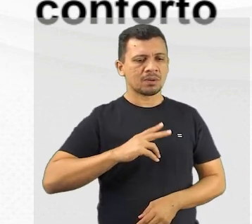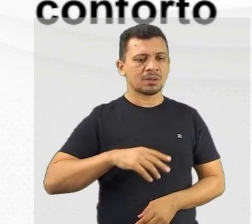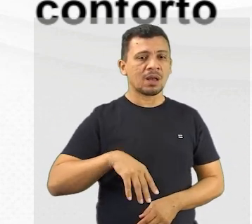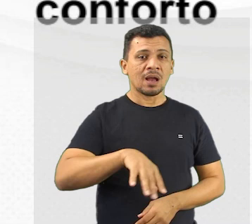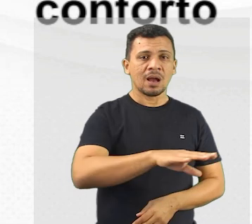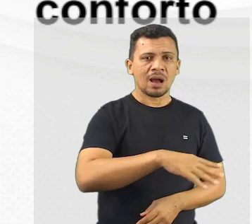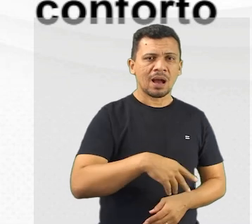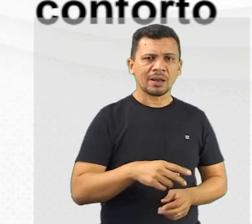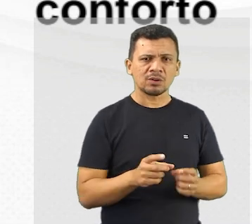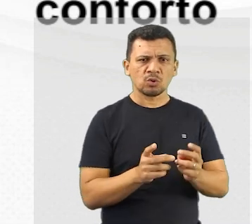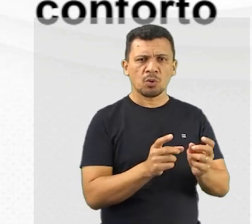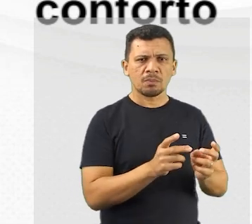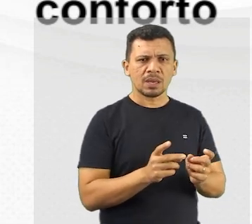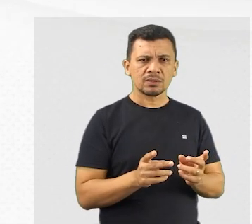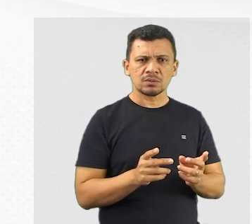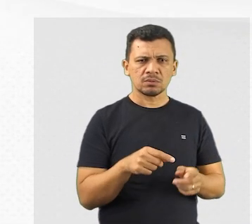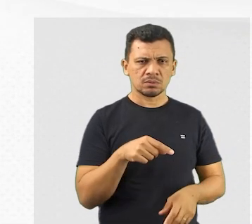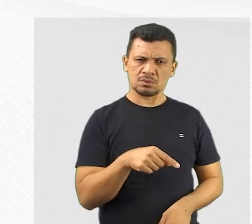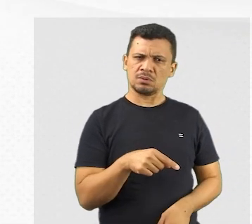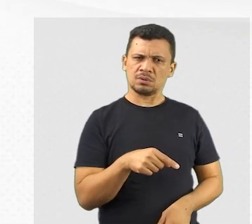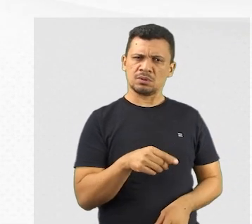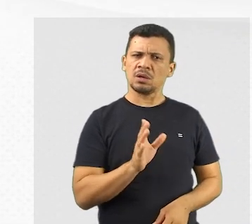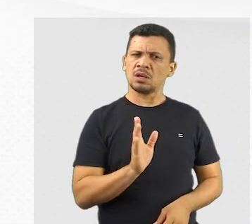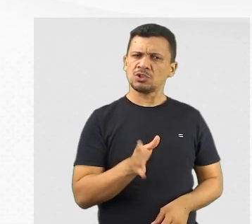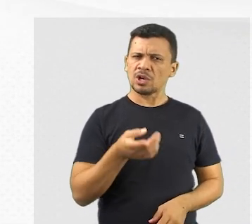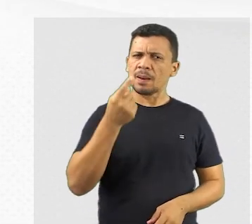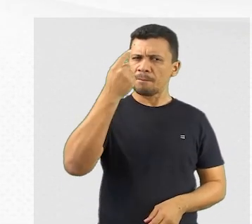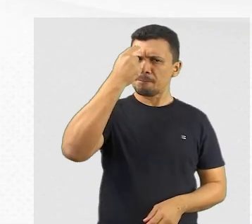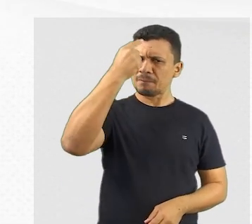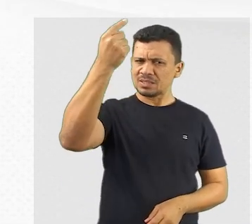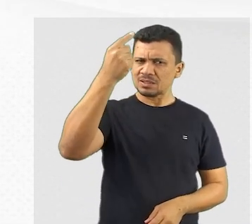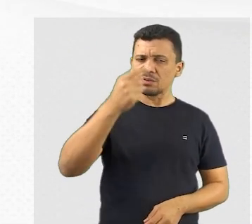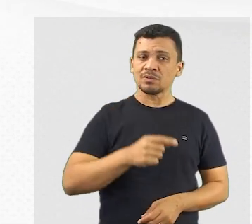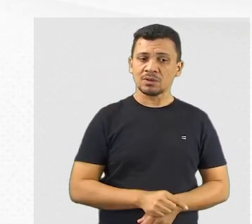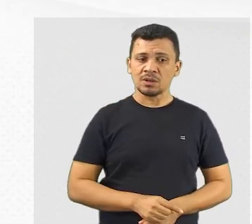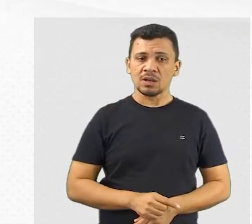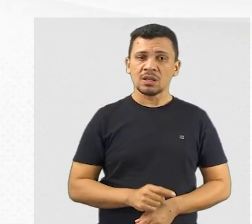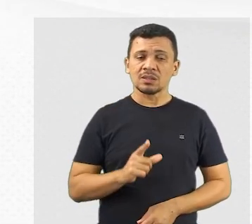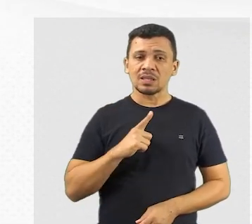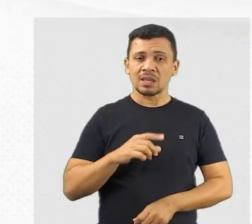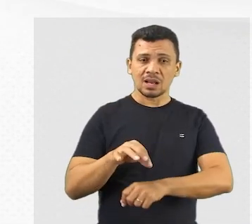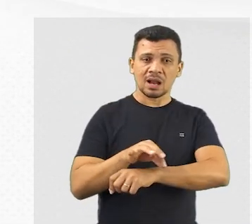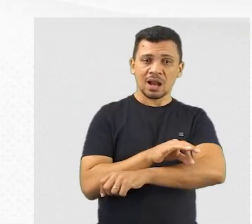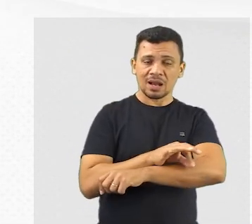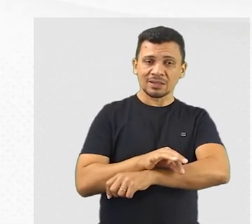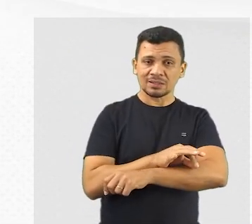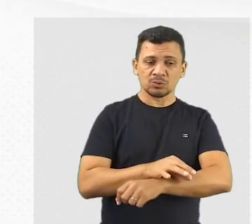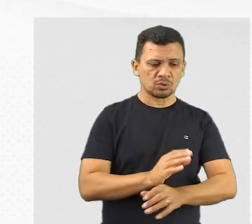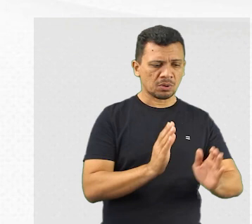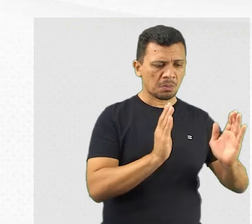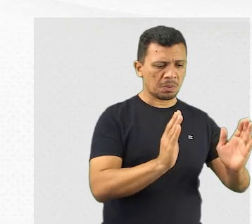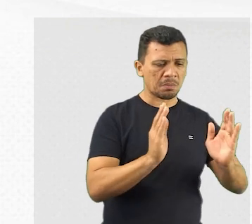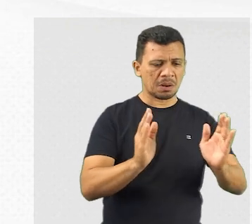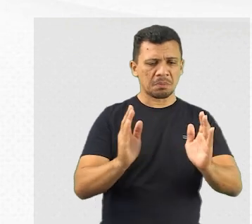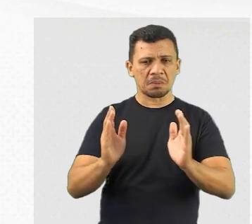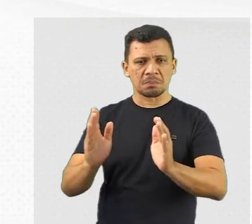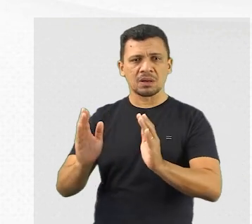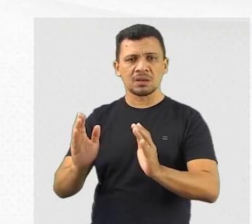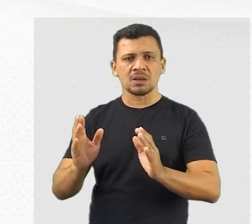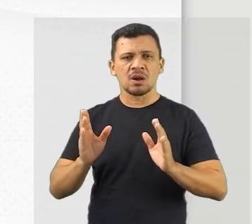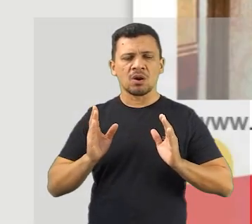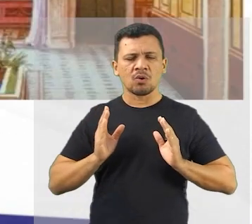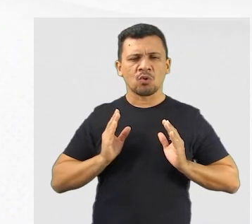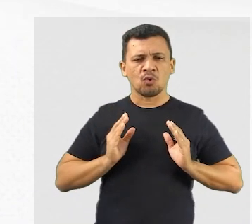Espera aí. Então quer dizer que os romanos eles já começam a pensar na divisão arquitetônica da casa romana com um nível de conforto